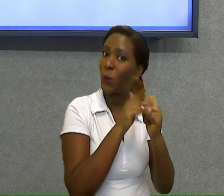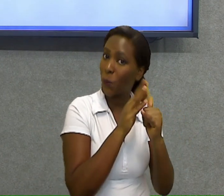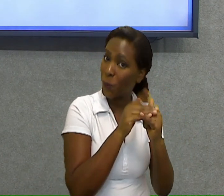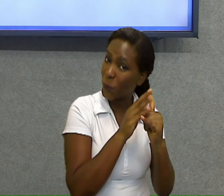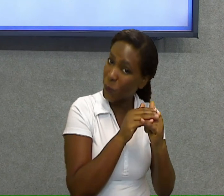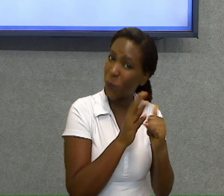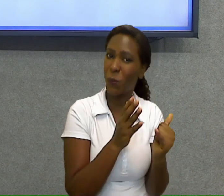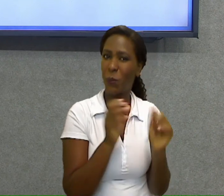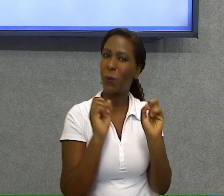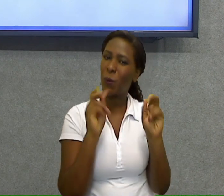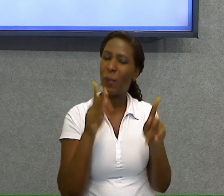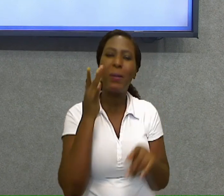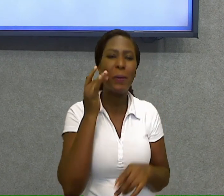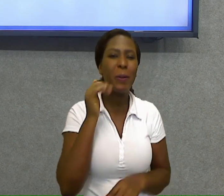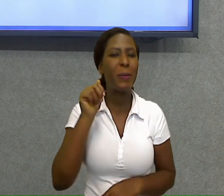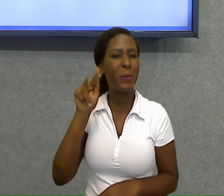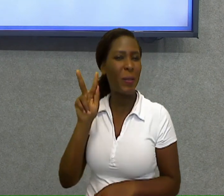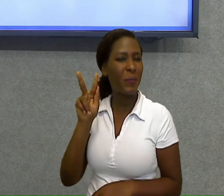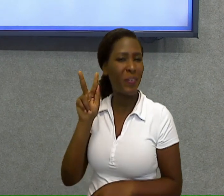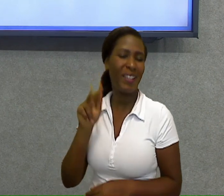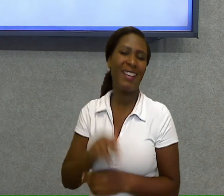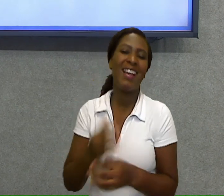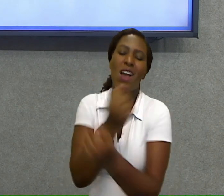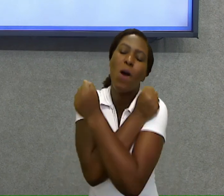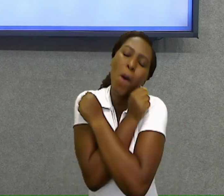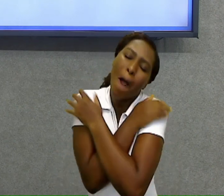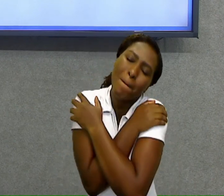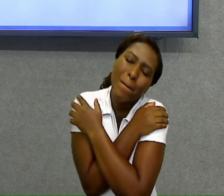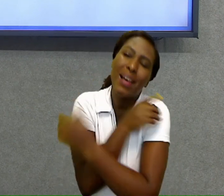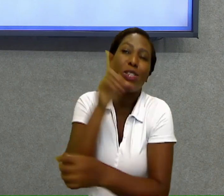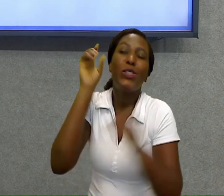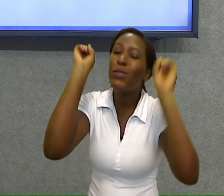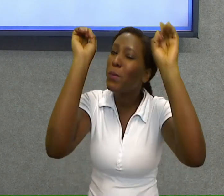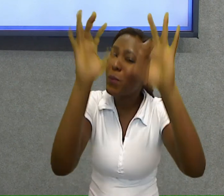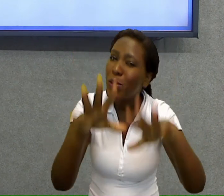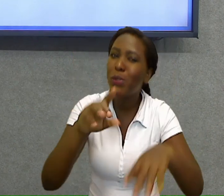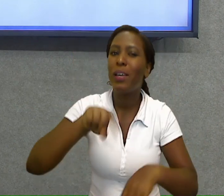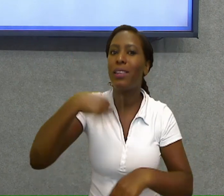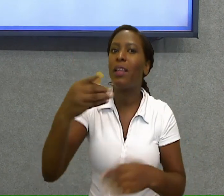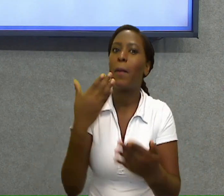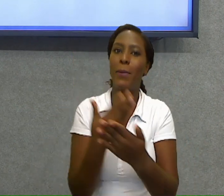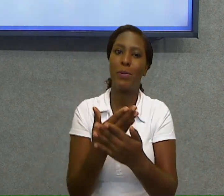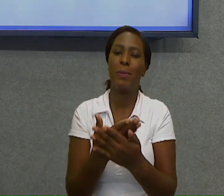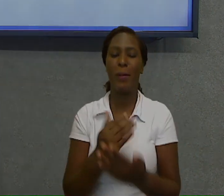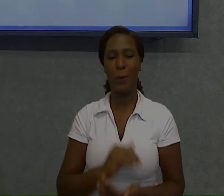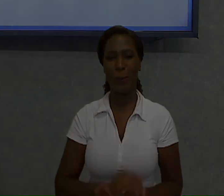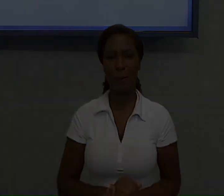canal do YouTube SMED GV. Um abraço, fiquem com Deus e até a próxima!